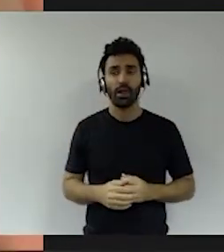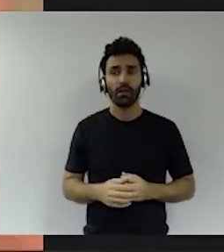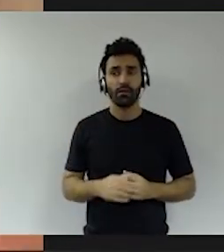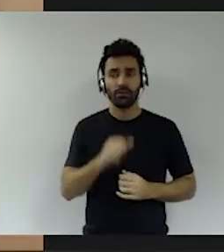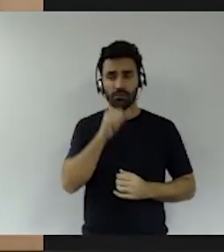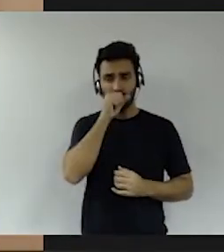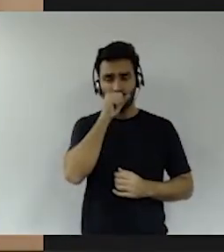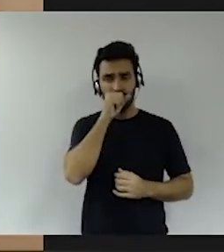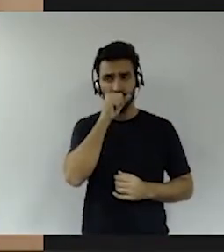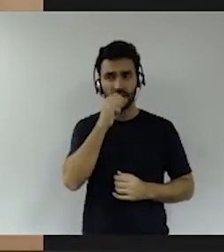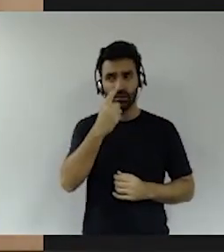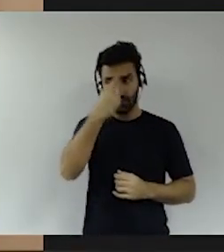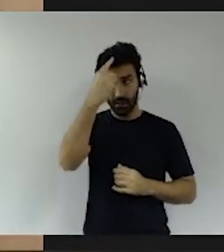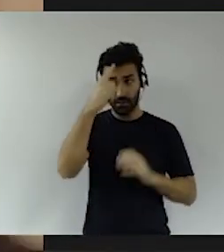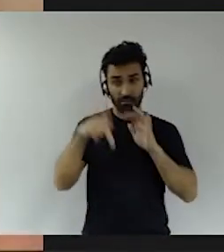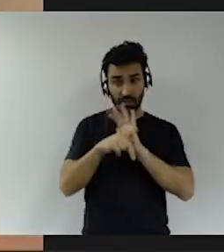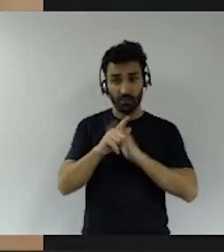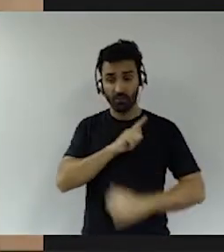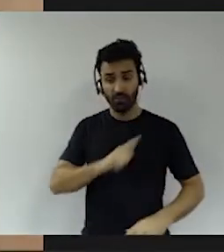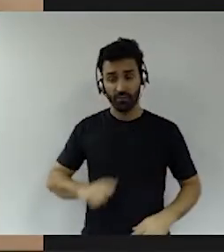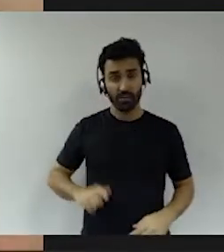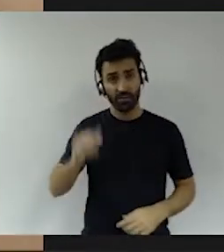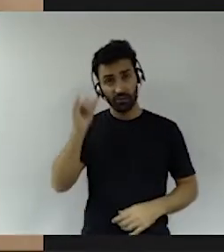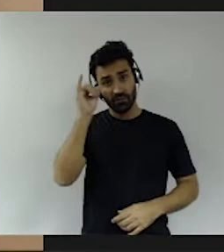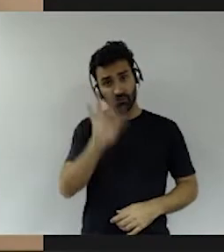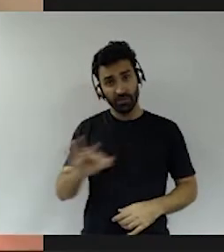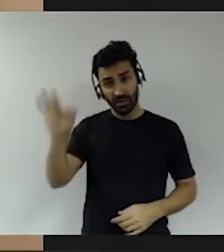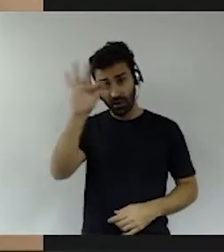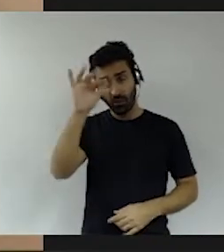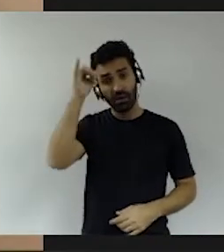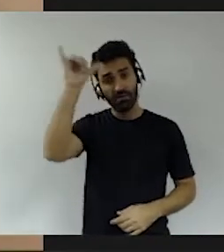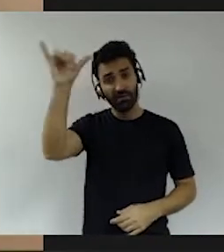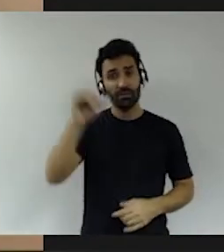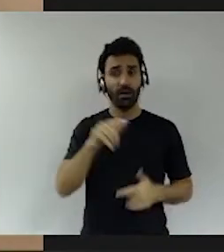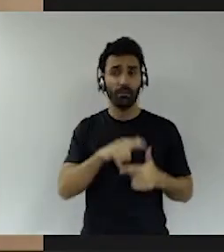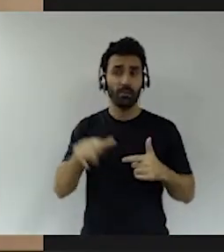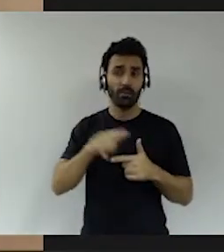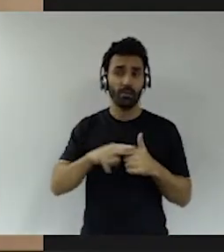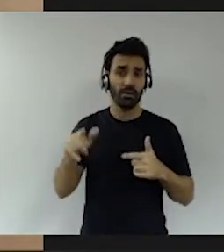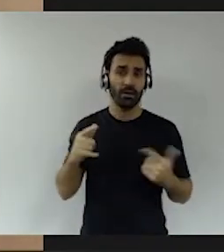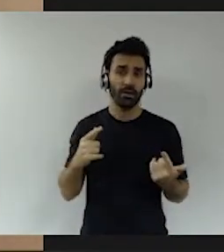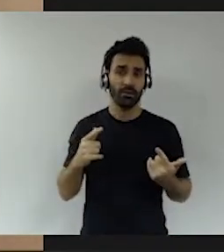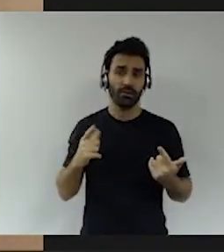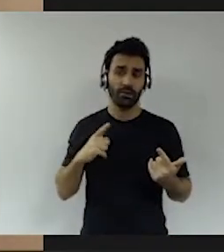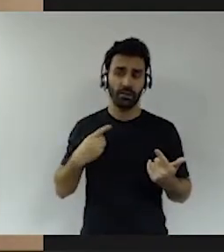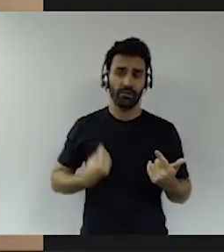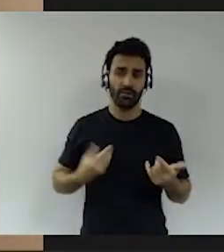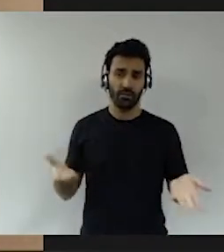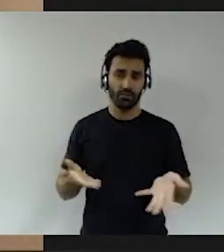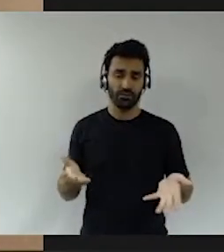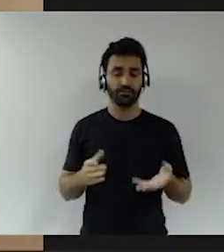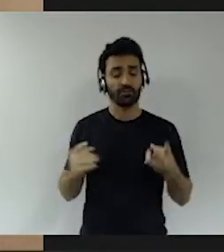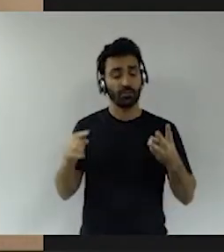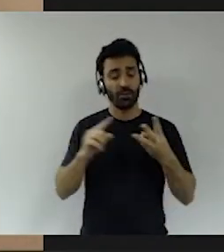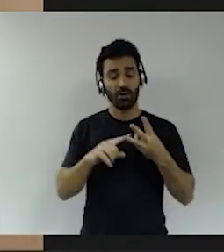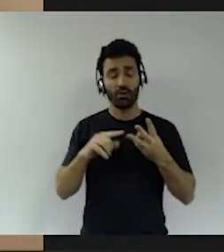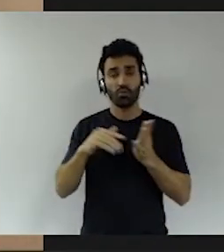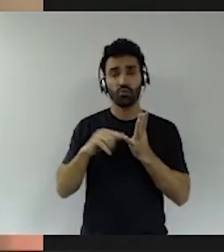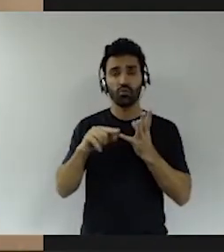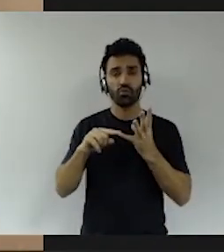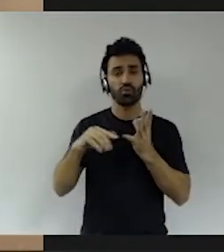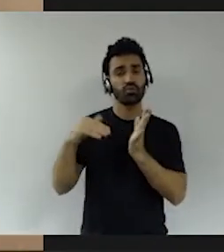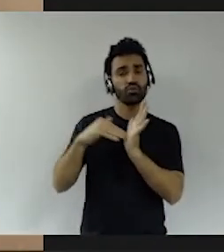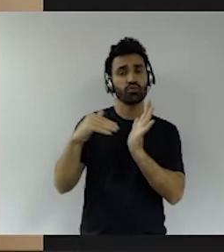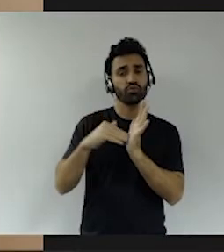da ideia do governo federal para evitar todos esses ruídos que nós estamos tendo. E a última e definitiva e